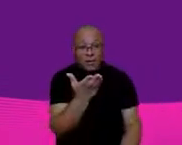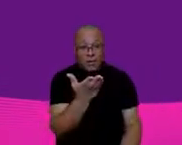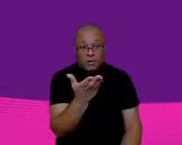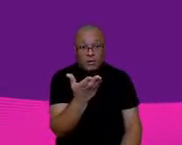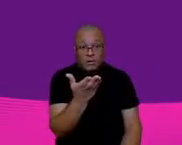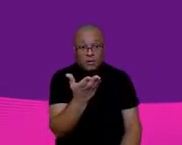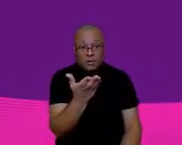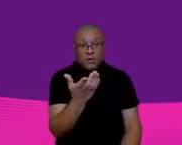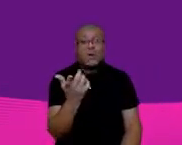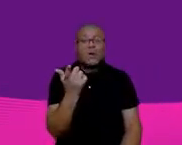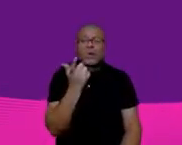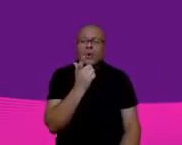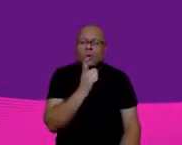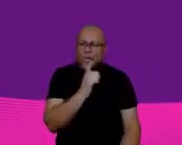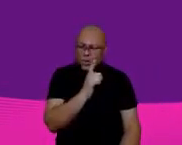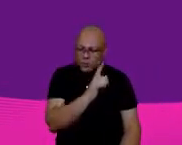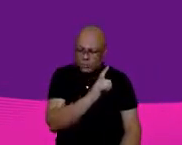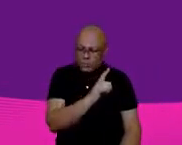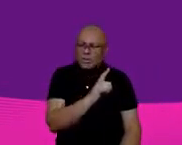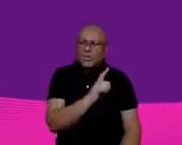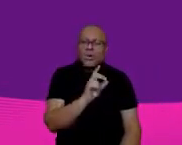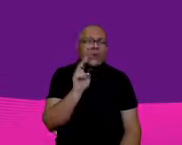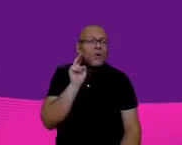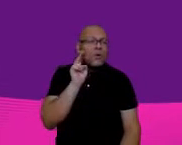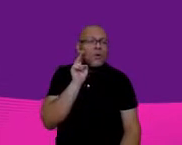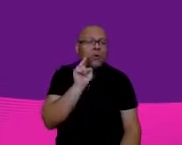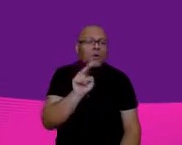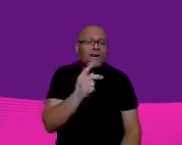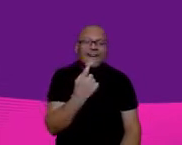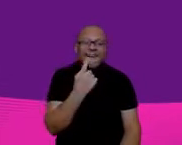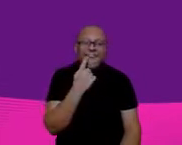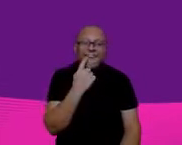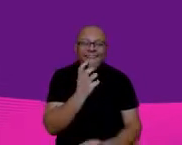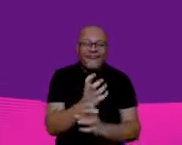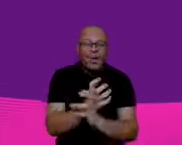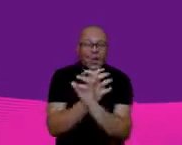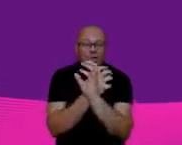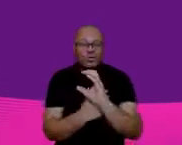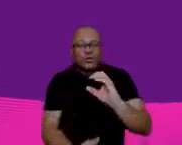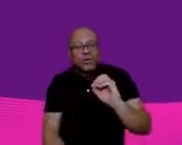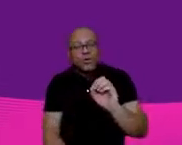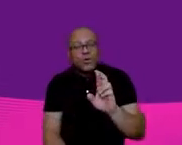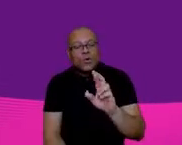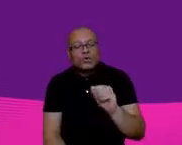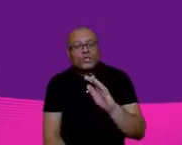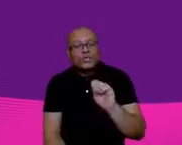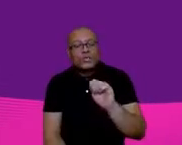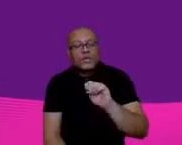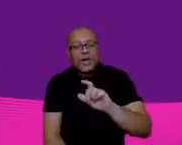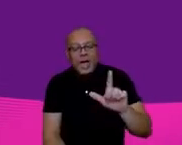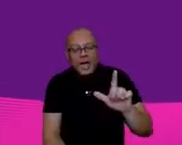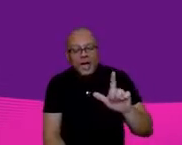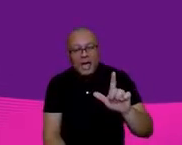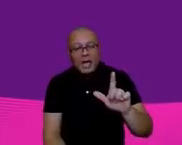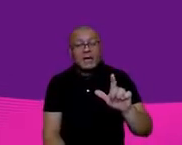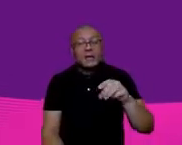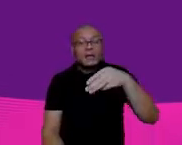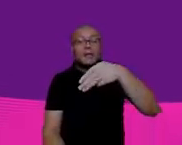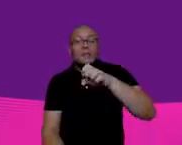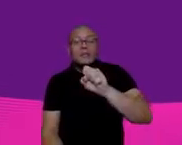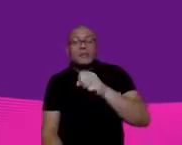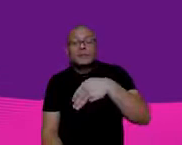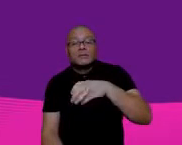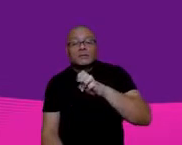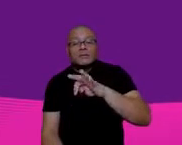consigo ver o osso cortical, que não há mismatch. Todos